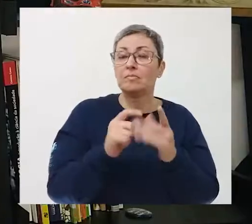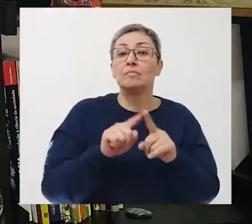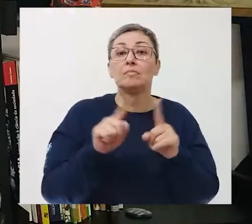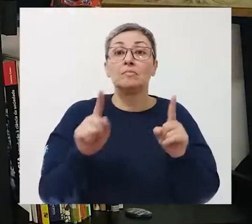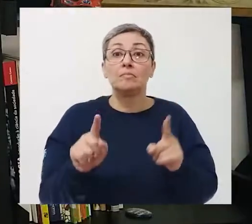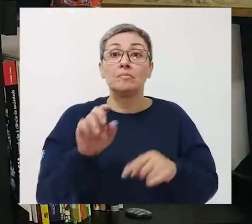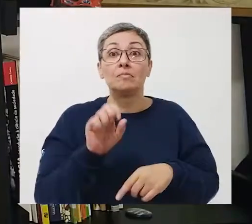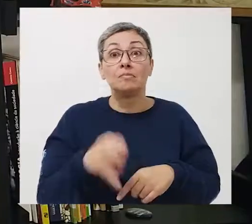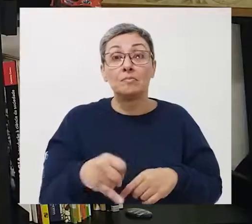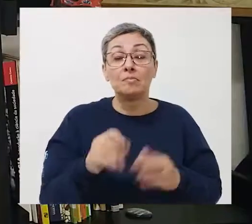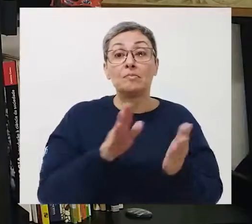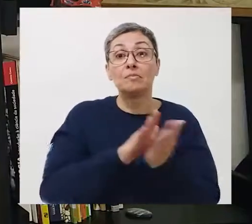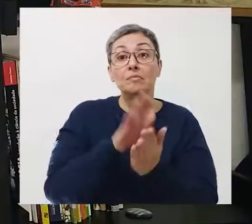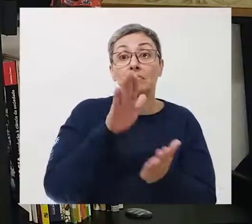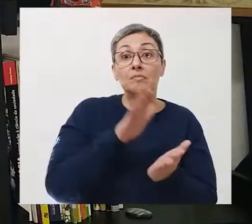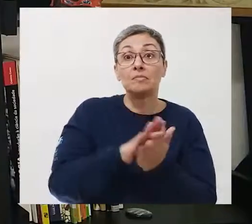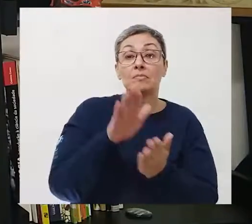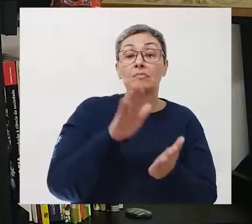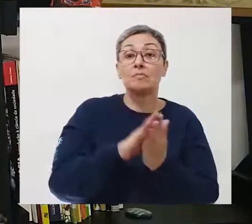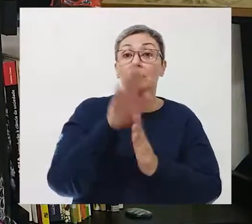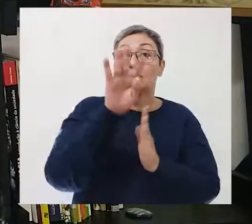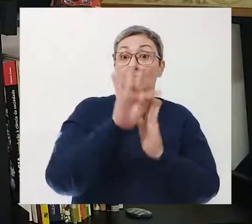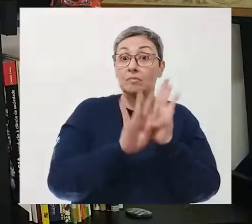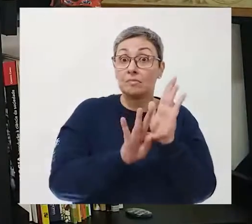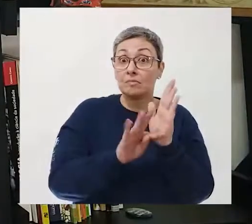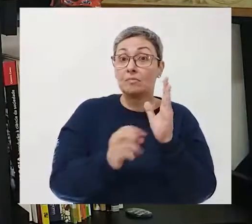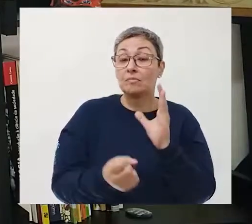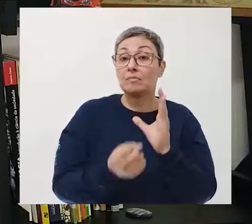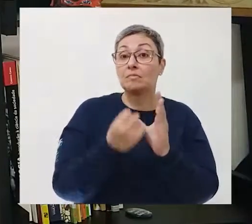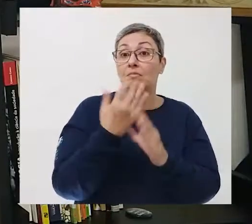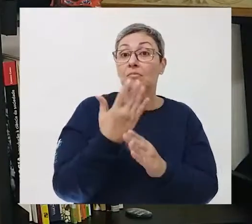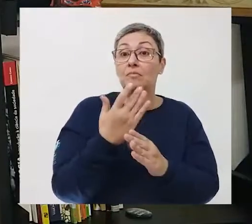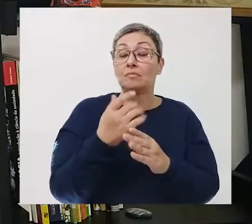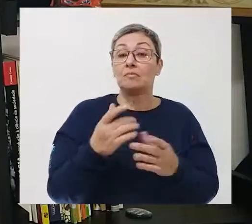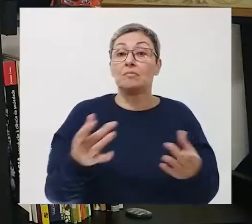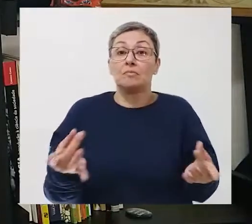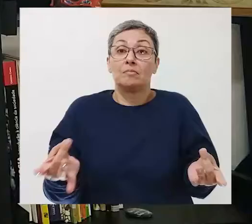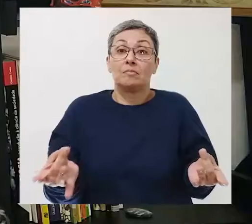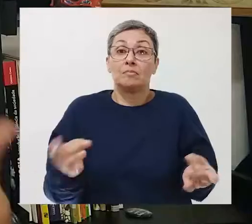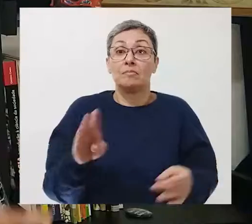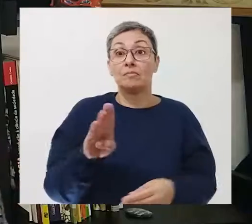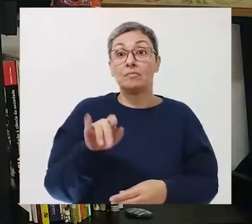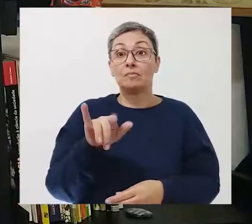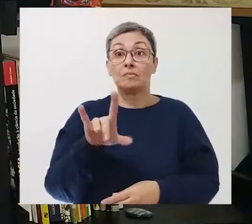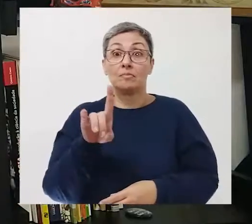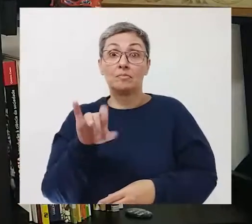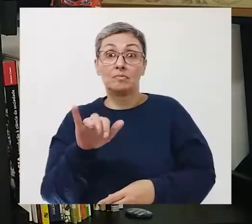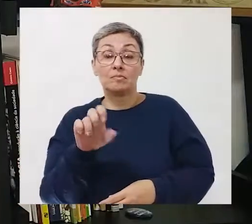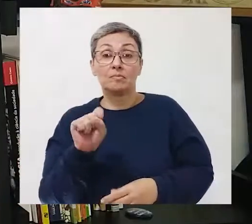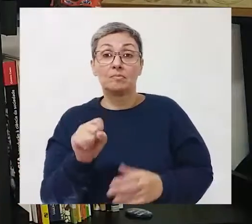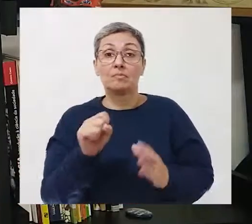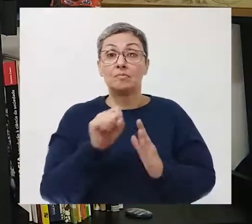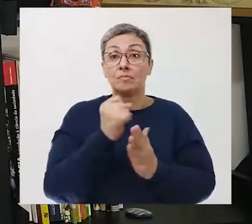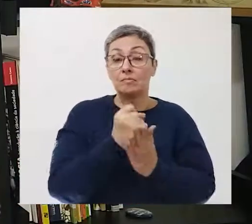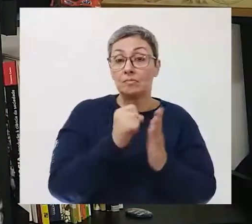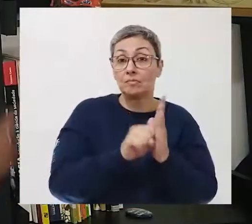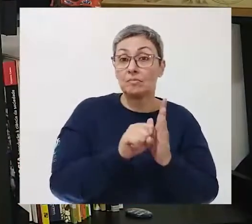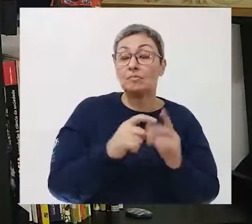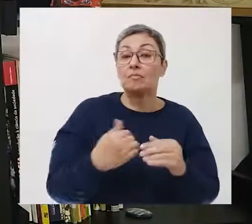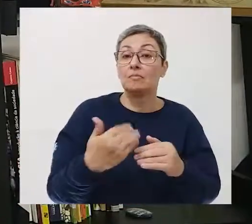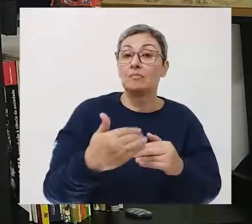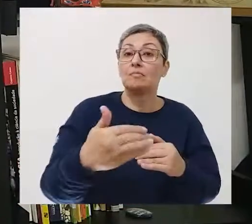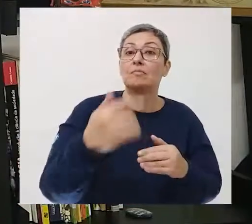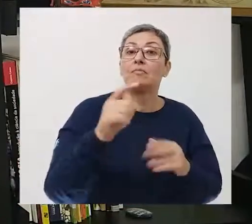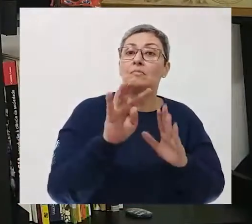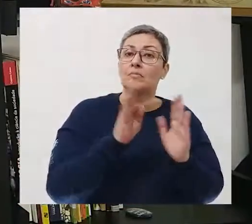para impressão, né? Para imprimir textos de origem budista. Ao longo dos séculos, essa técnica foi